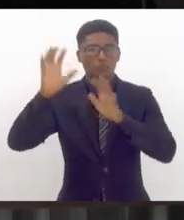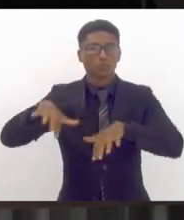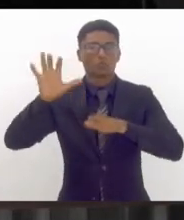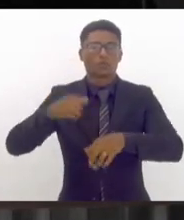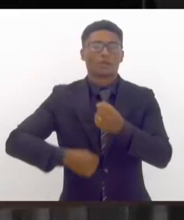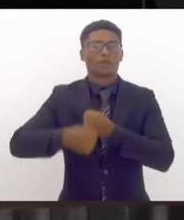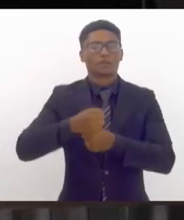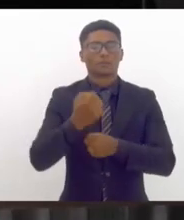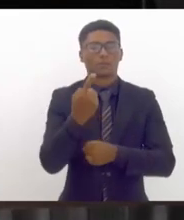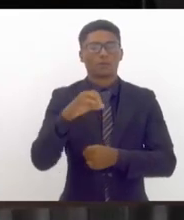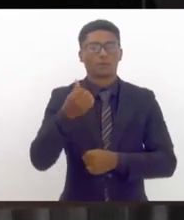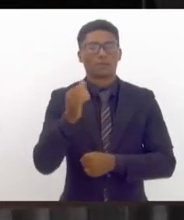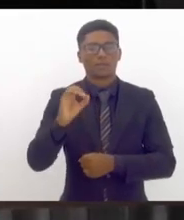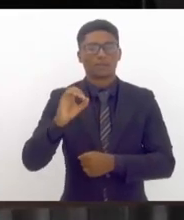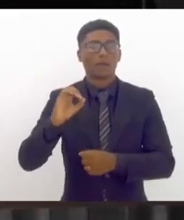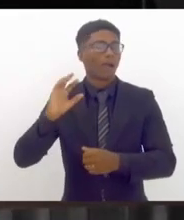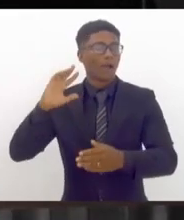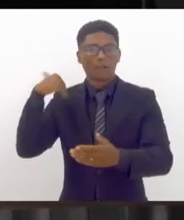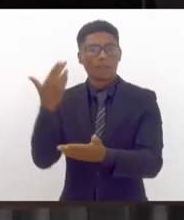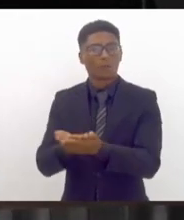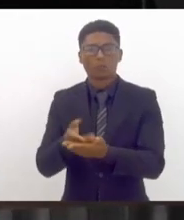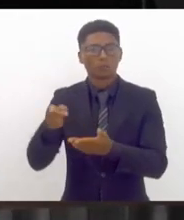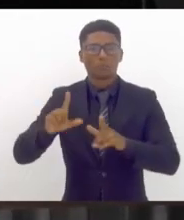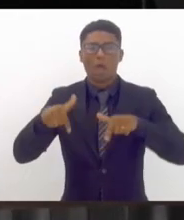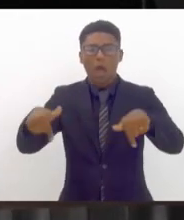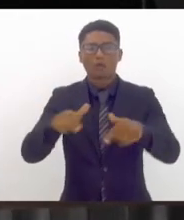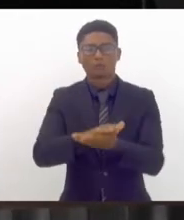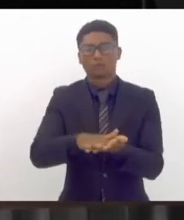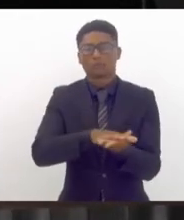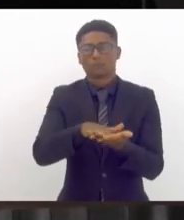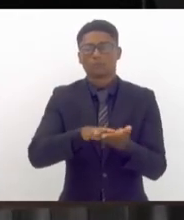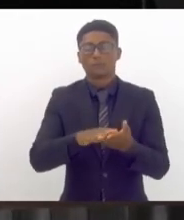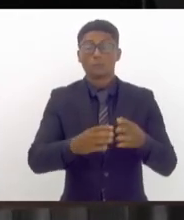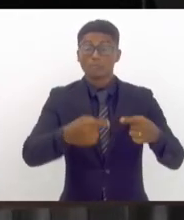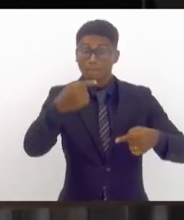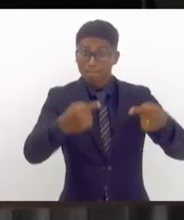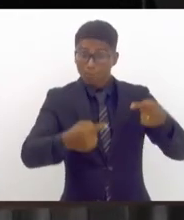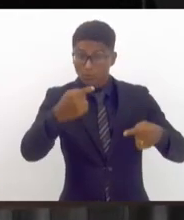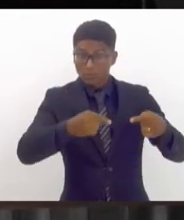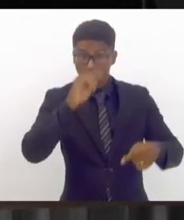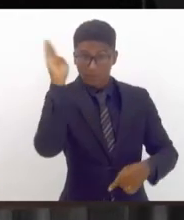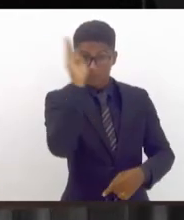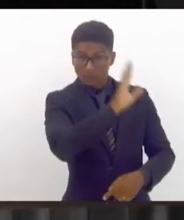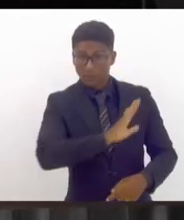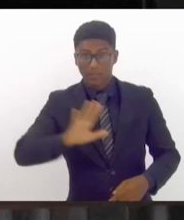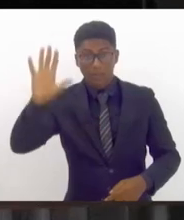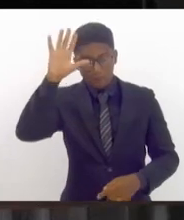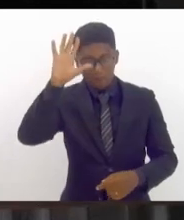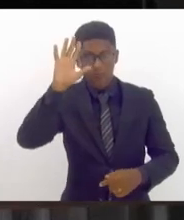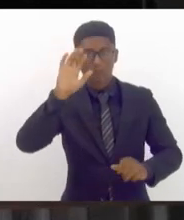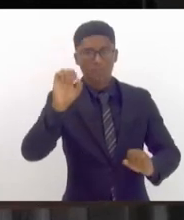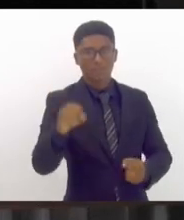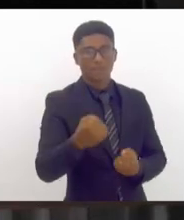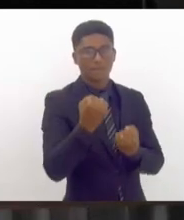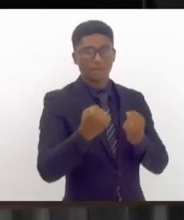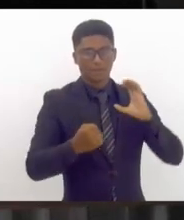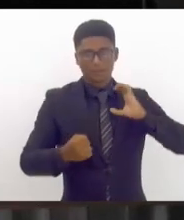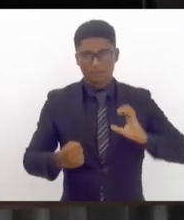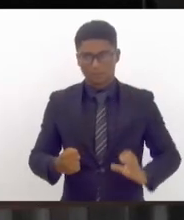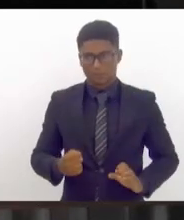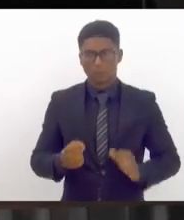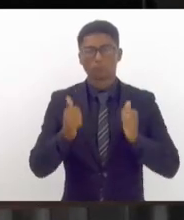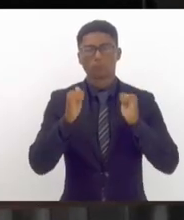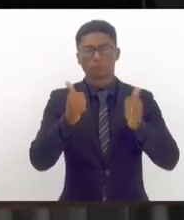60, pouco foi feito. Tivemos, sim, um grande avanço em política nacional de defesa civil. Várias prefeituras instituíram